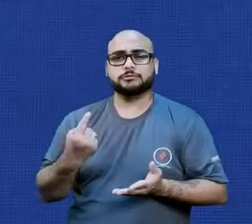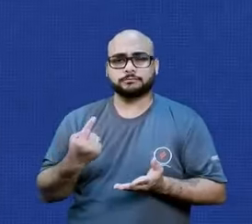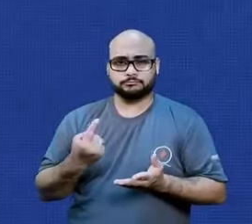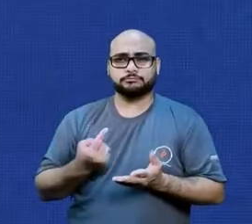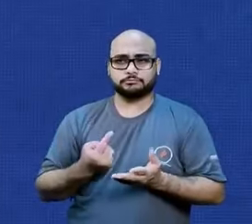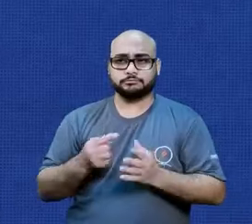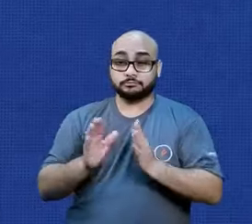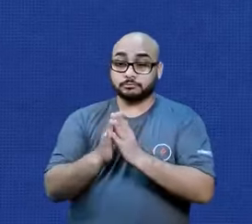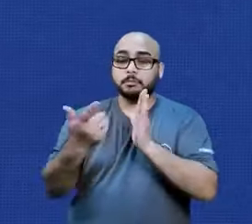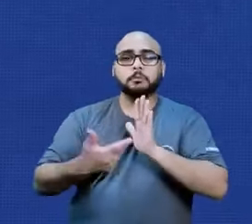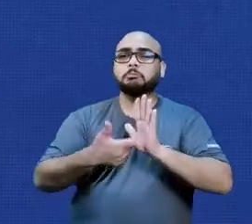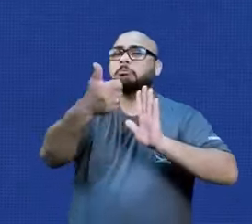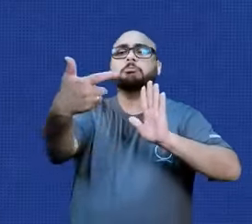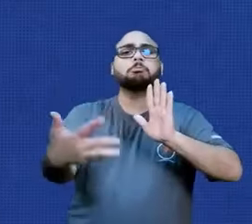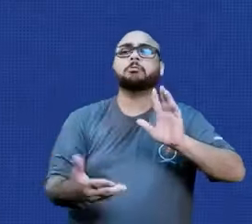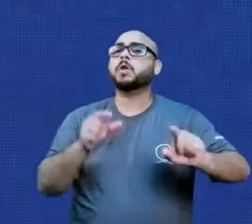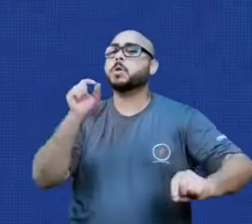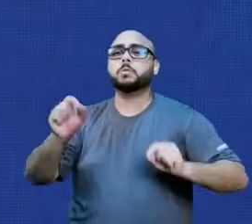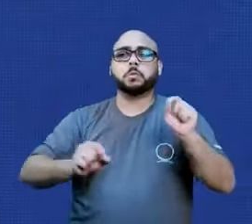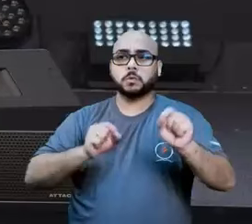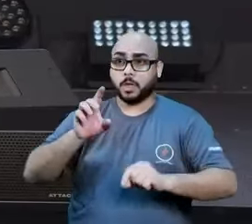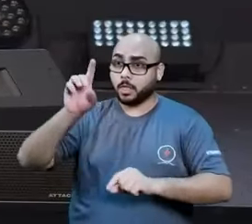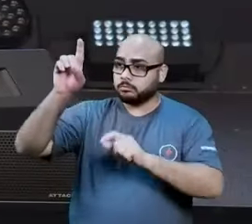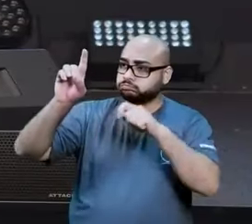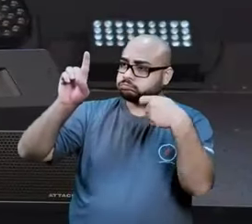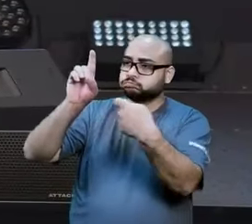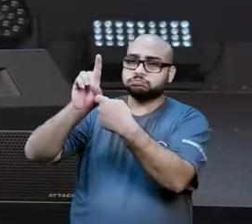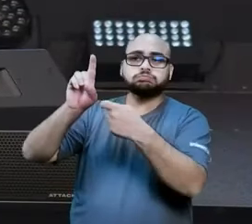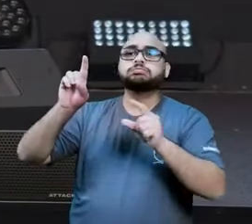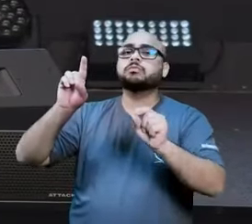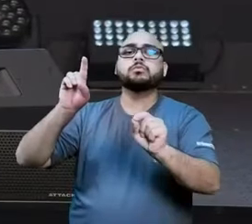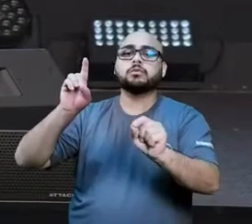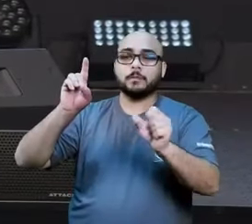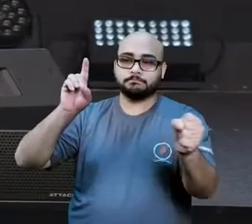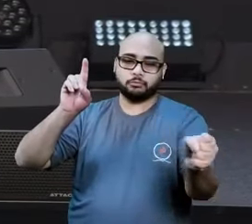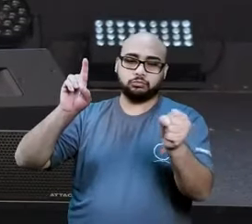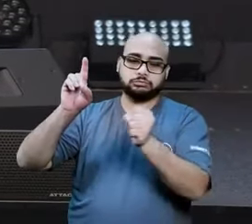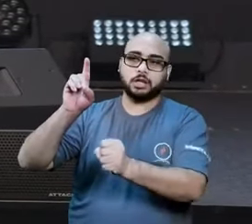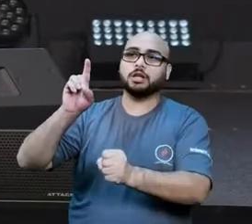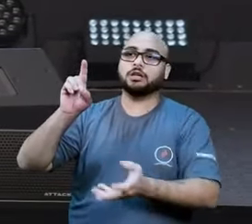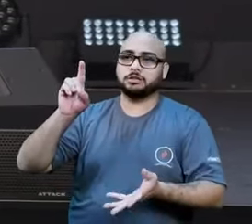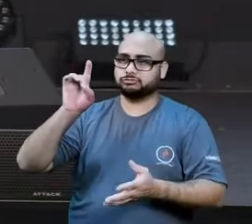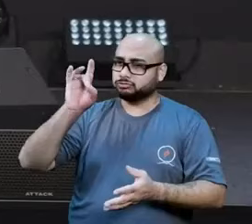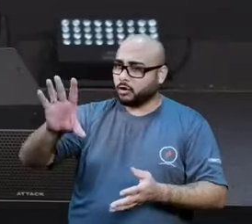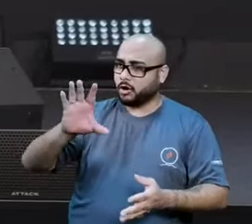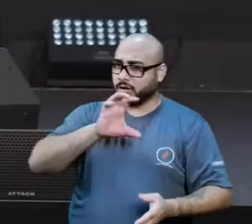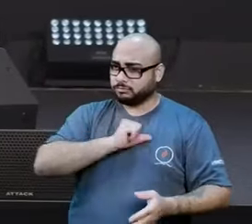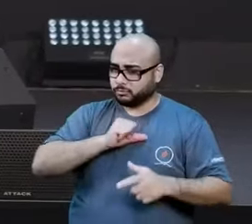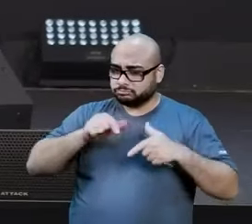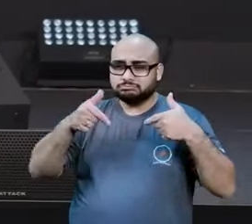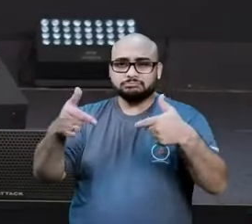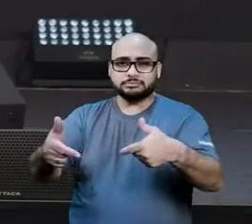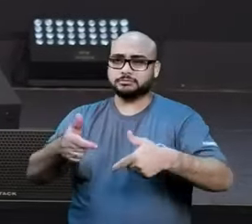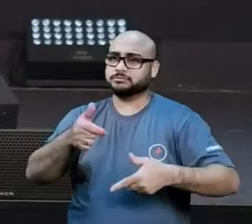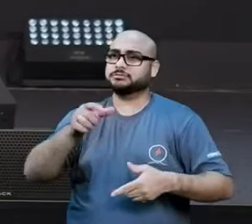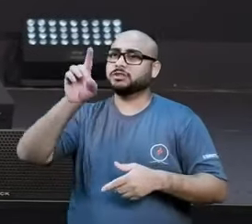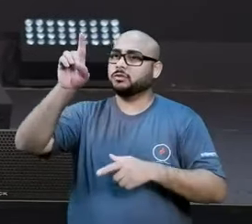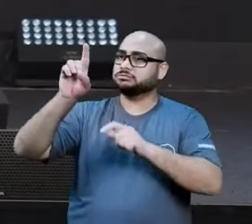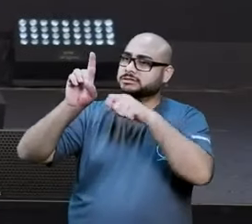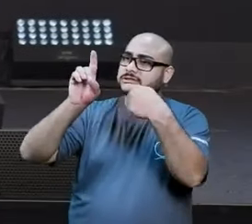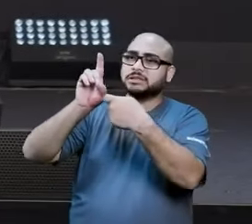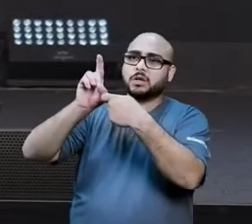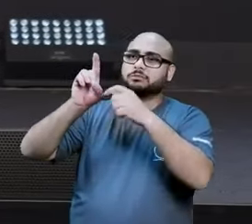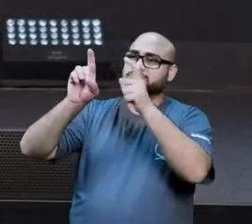é Amor Primeira João 48 não diz que Deus ama quando a Bíblia diz que Deus é Amor a Bíblia tá dizendo que a